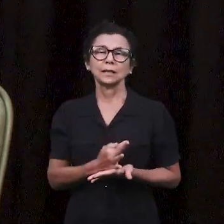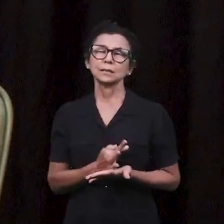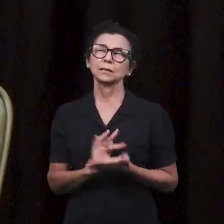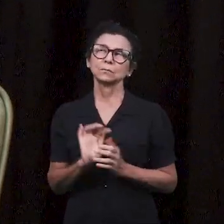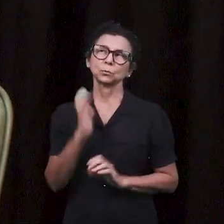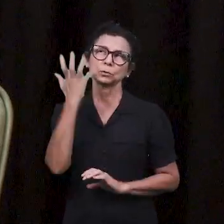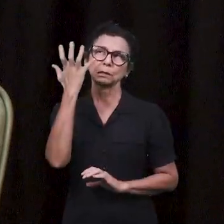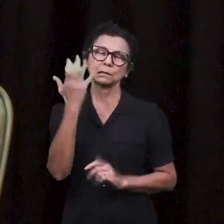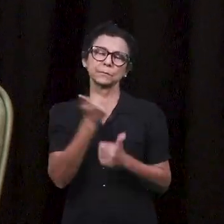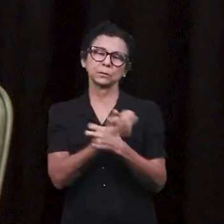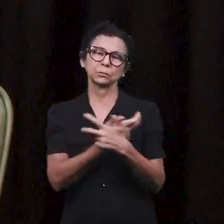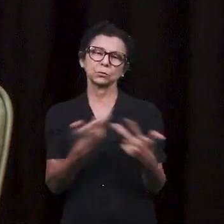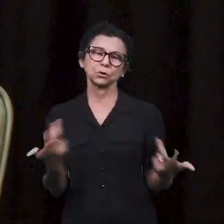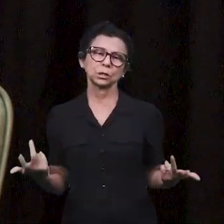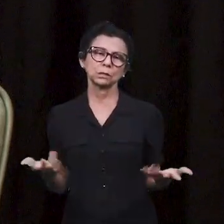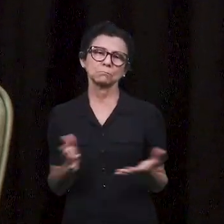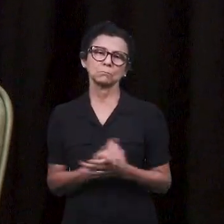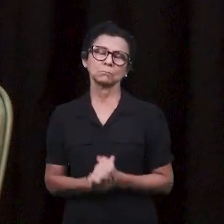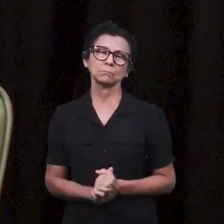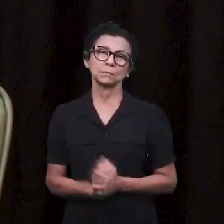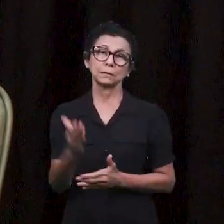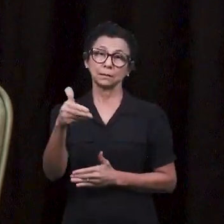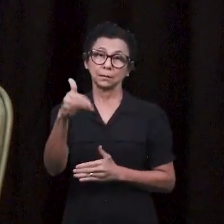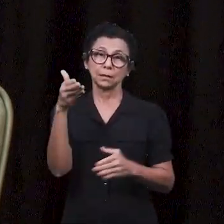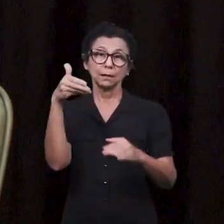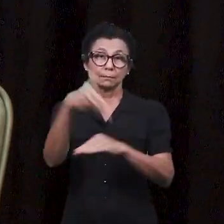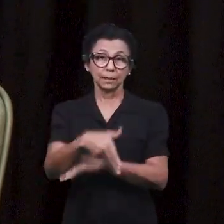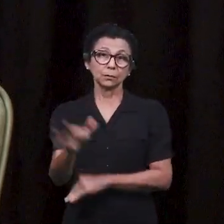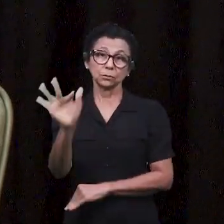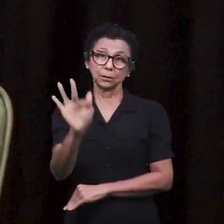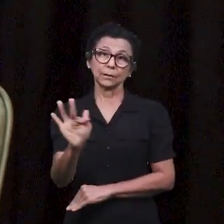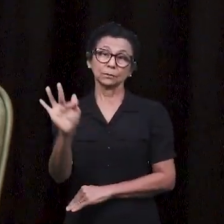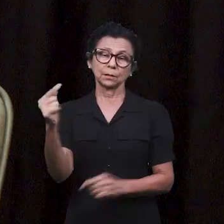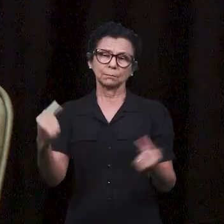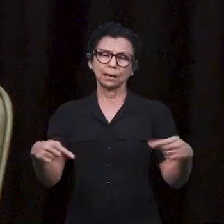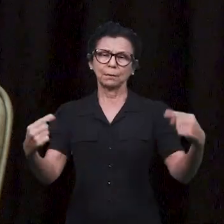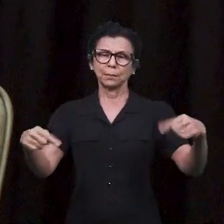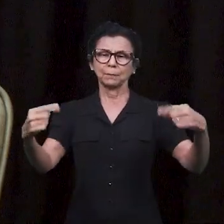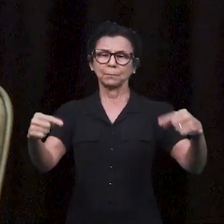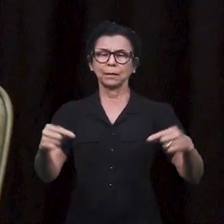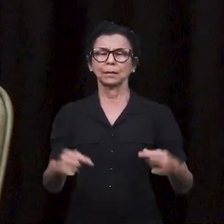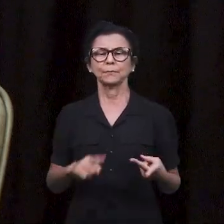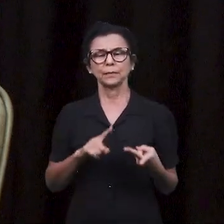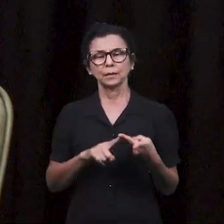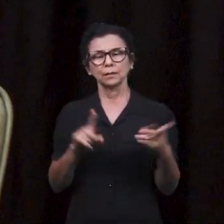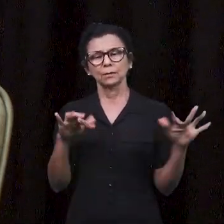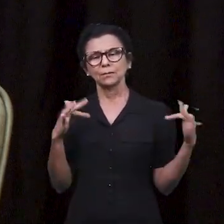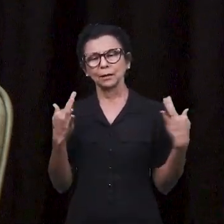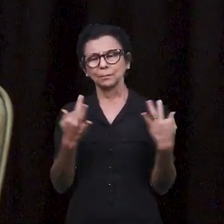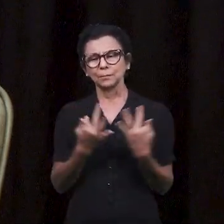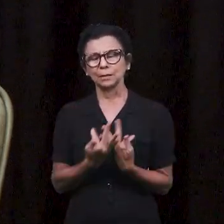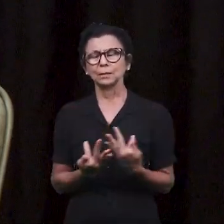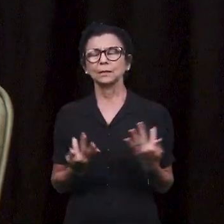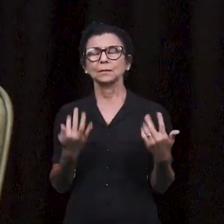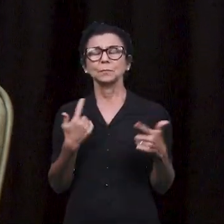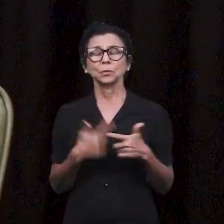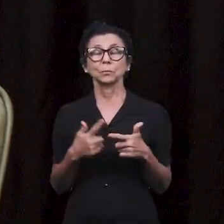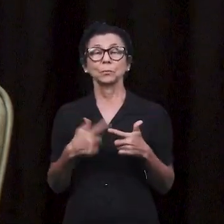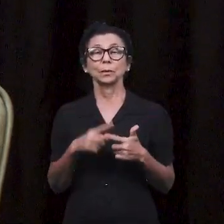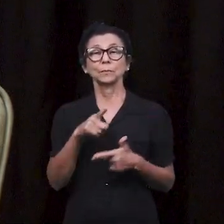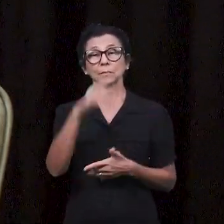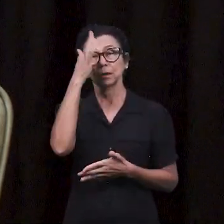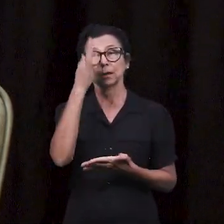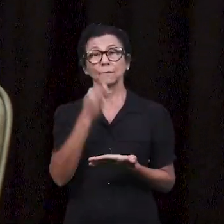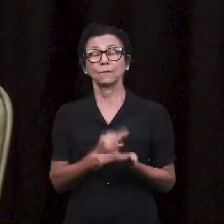do nosso dia a dia, são embates dentro do meio acadêmico, ou às vezes questões familiares, várias situações que vêm para mitigar a fé do